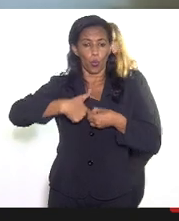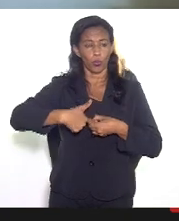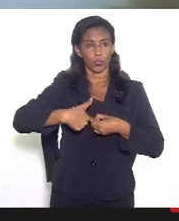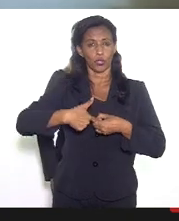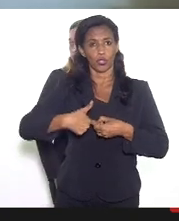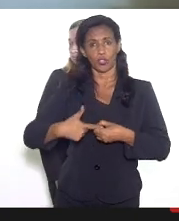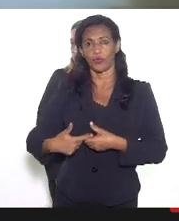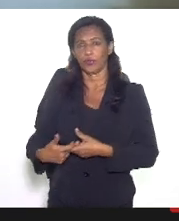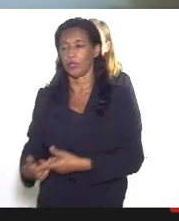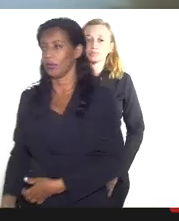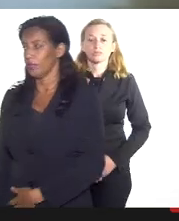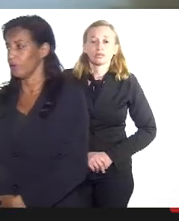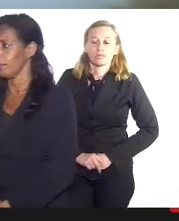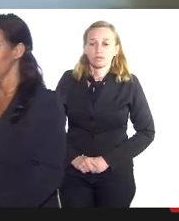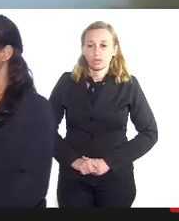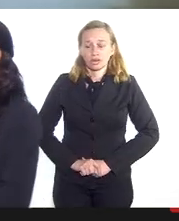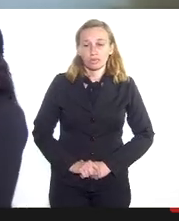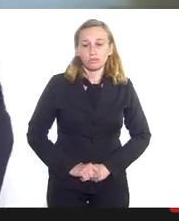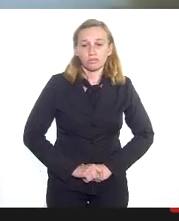também poderia ser